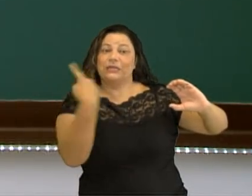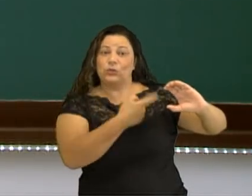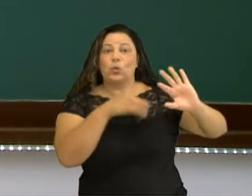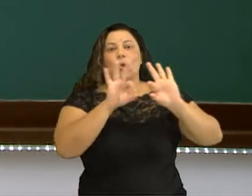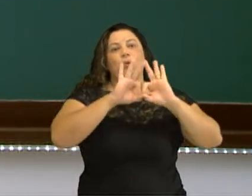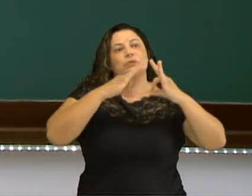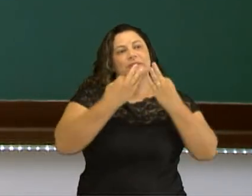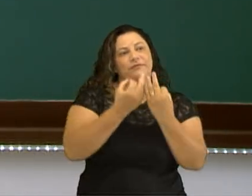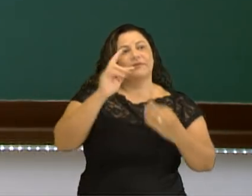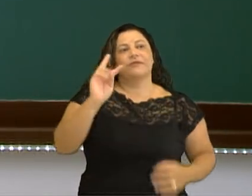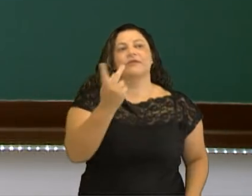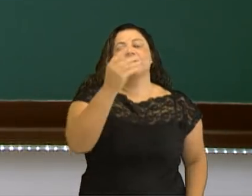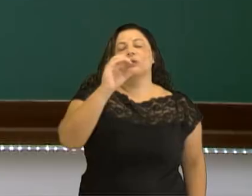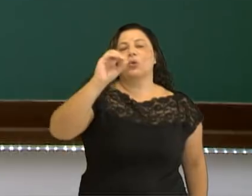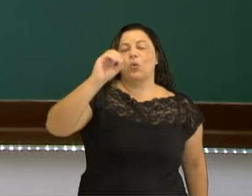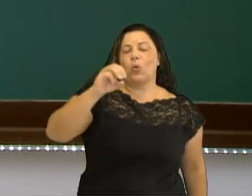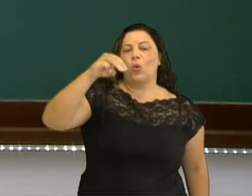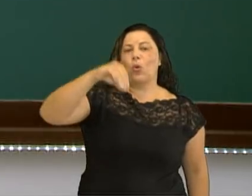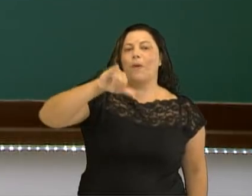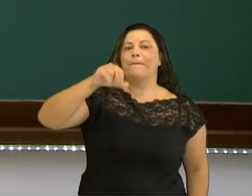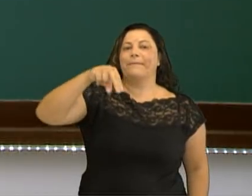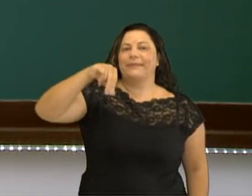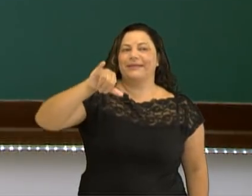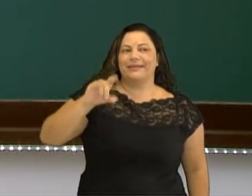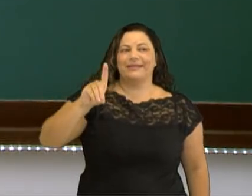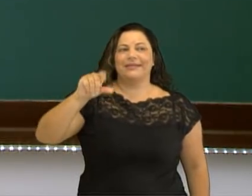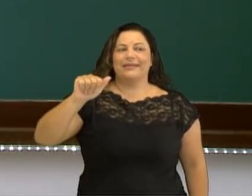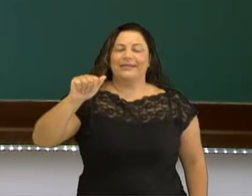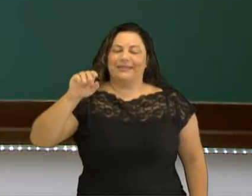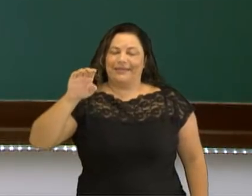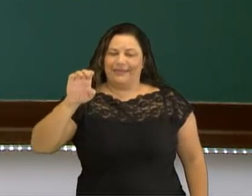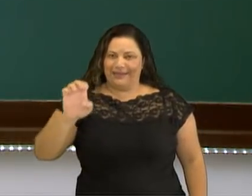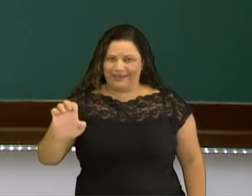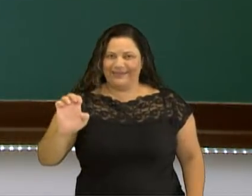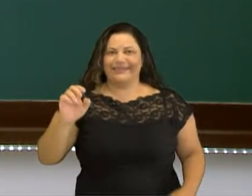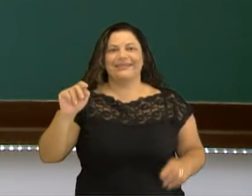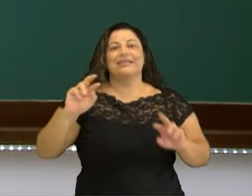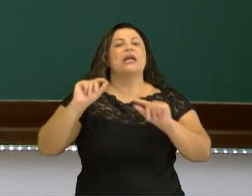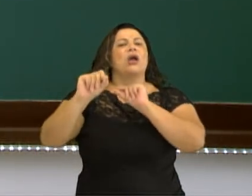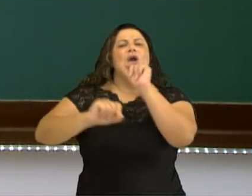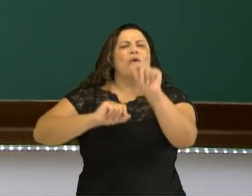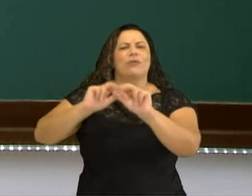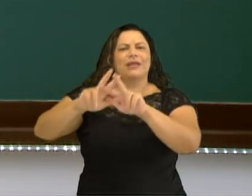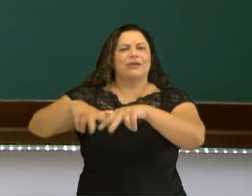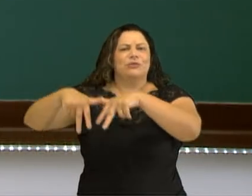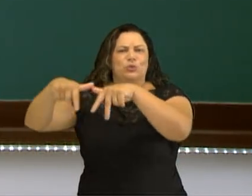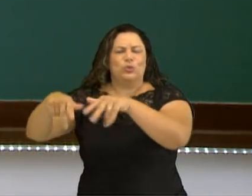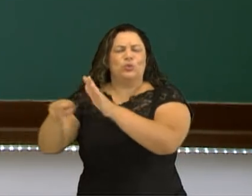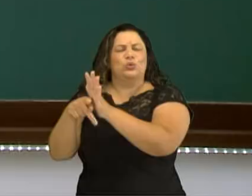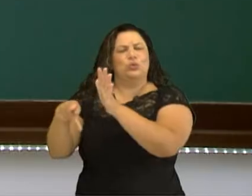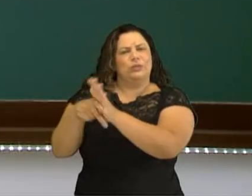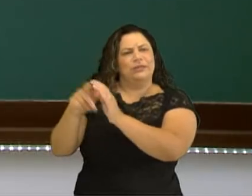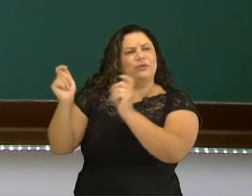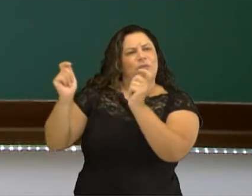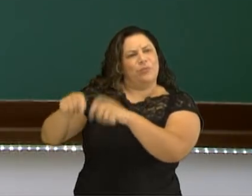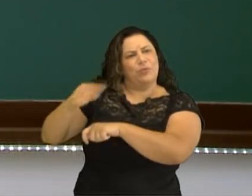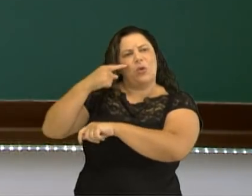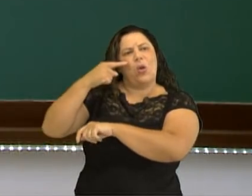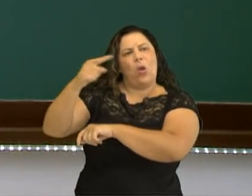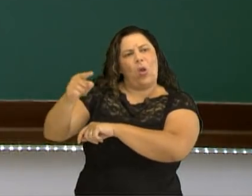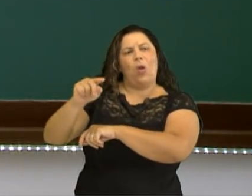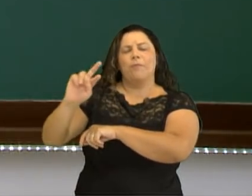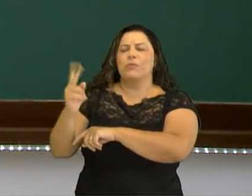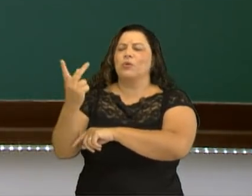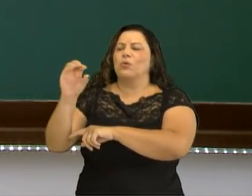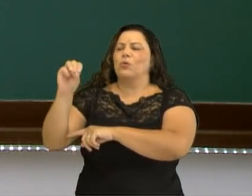família Hominidae e pertencemos ao gênero Homo. Então observem a nomenclatura do Homo com letra maiúscula e